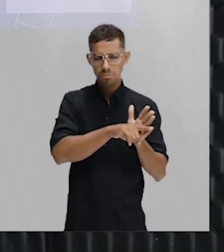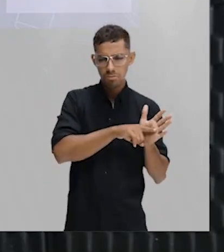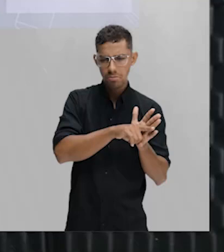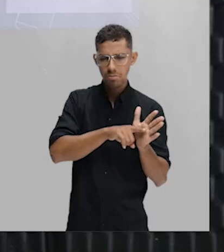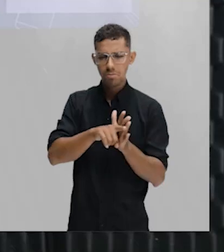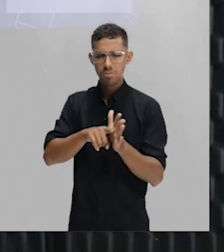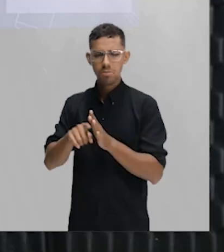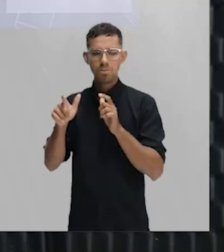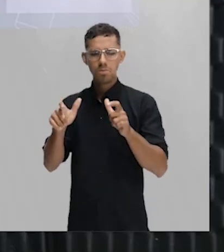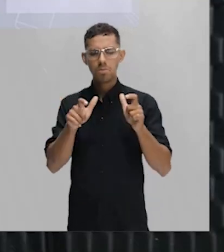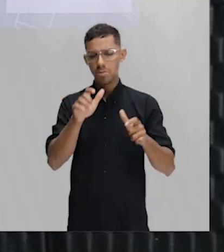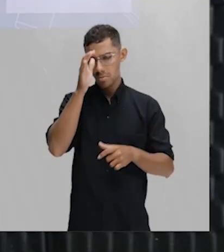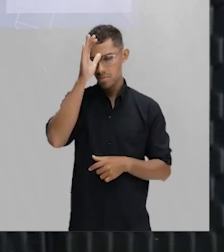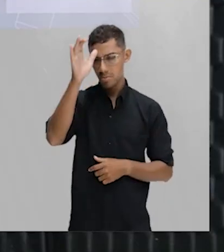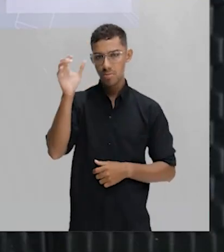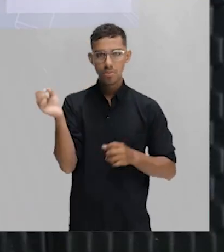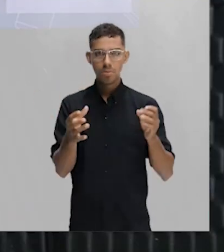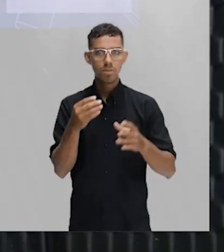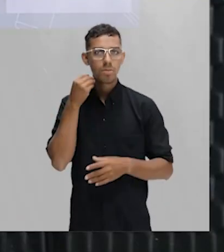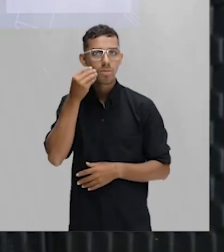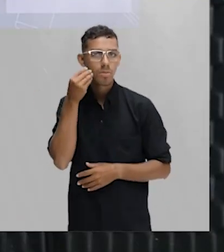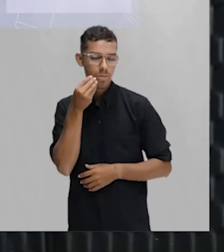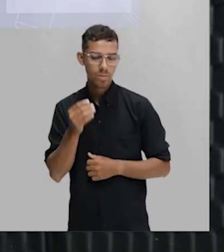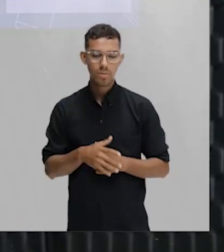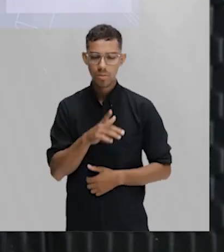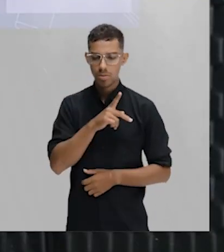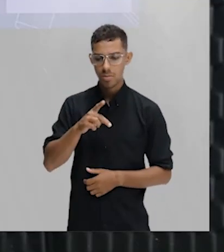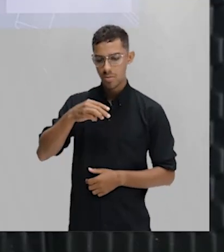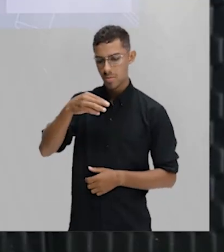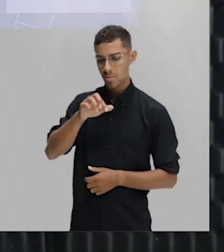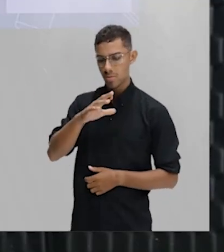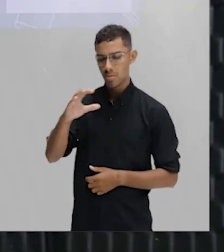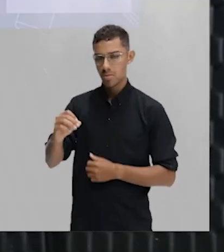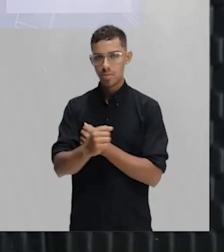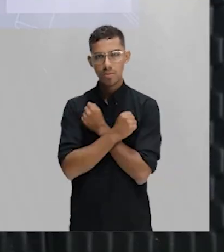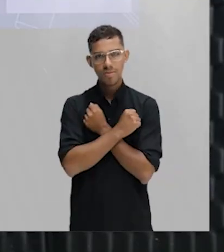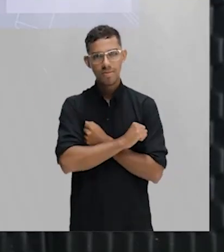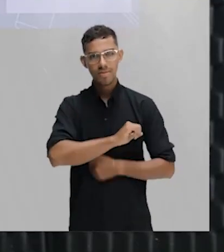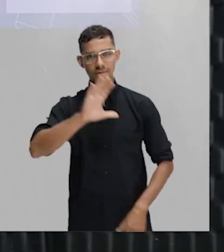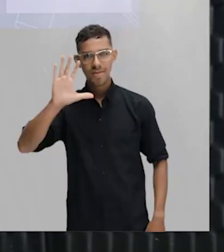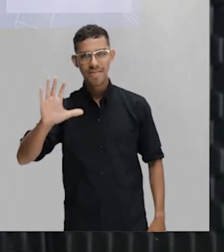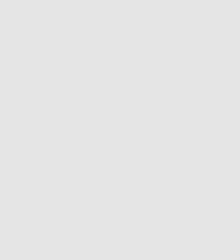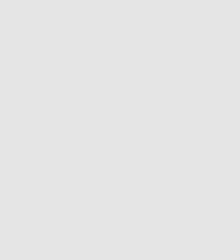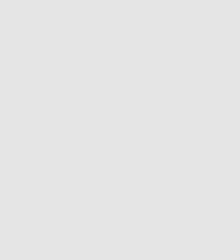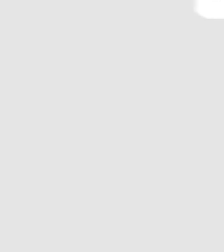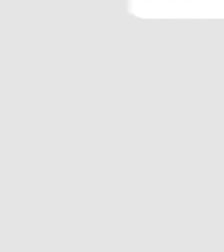e vocês vão ter novas experiências. Professor Marcos Dominici, um abraço. Fui!